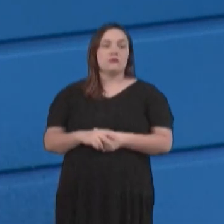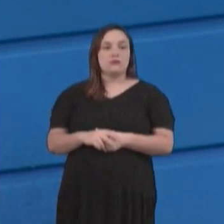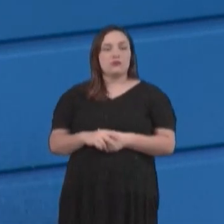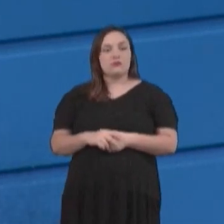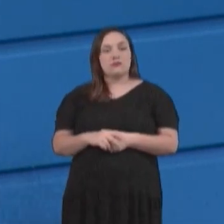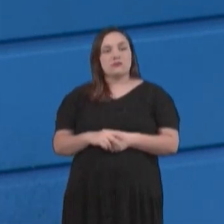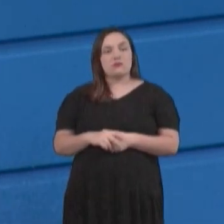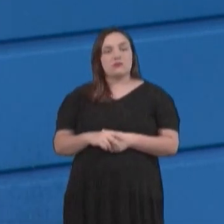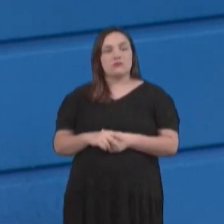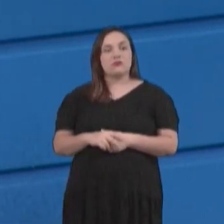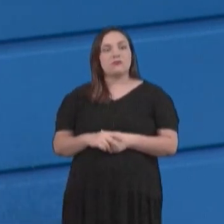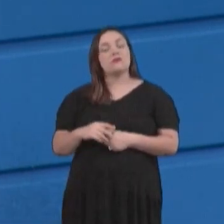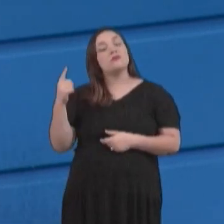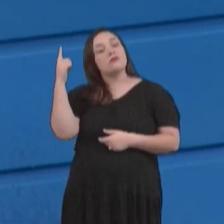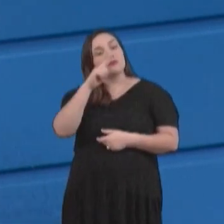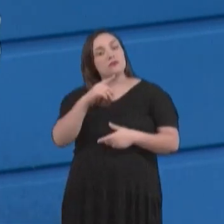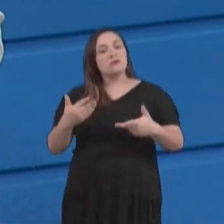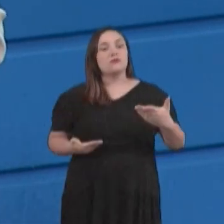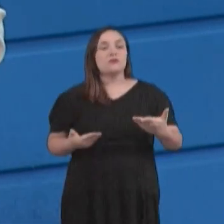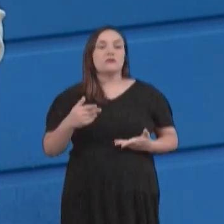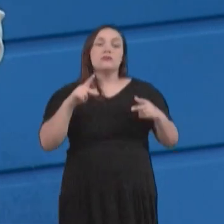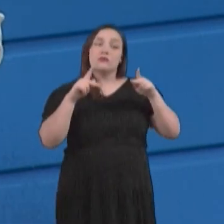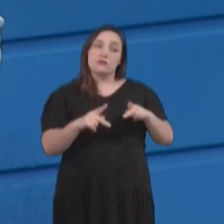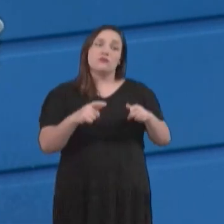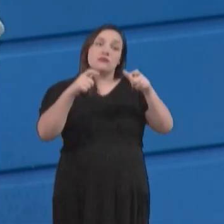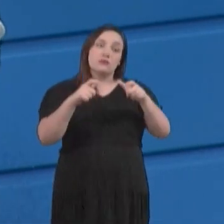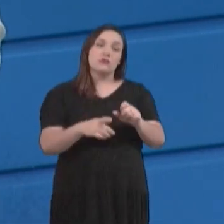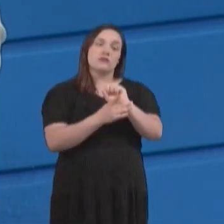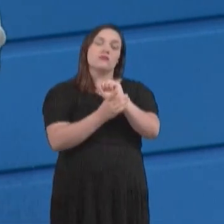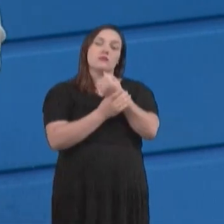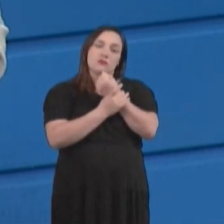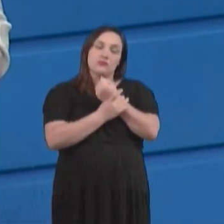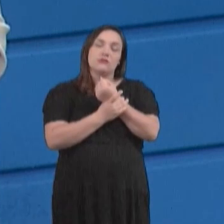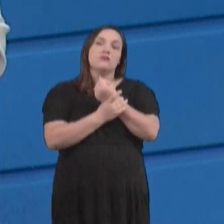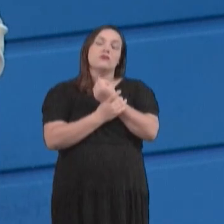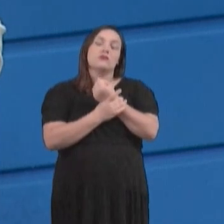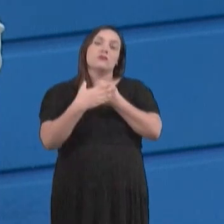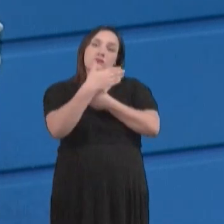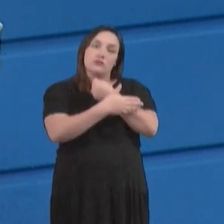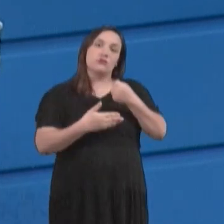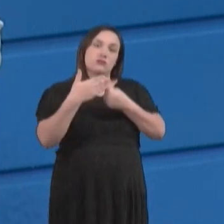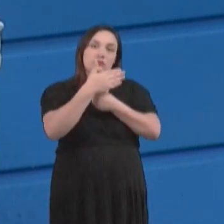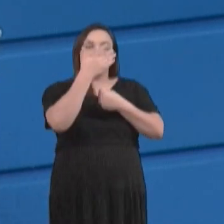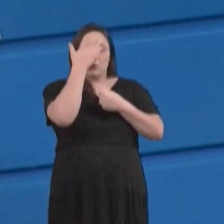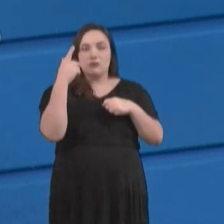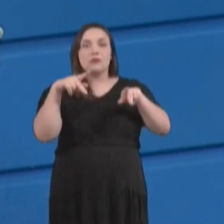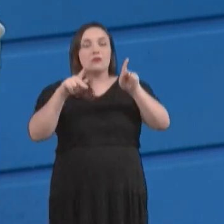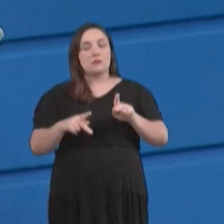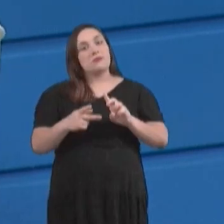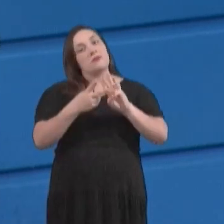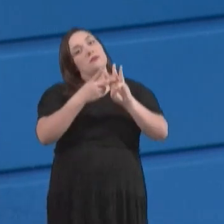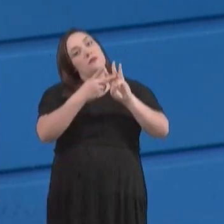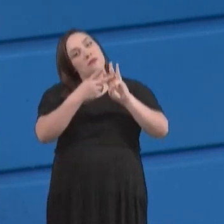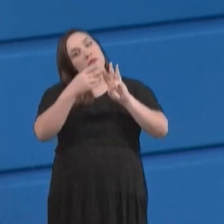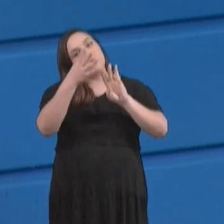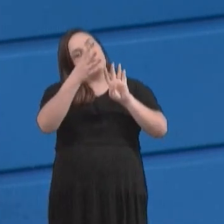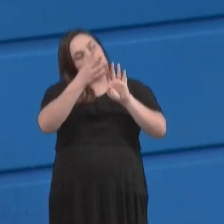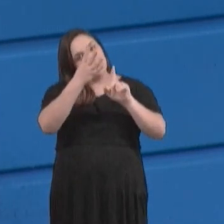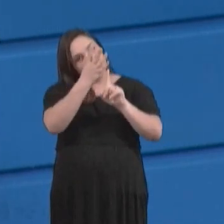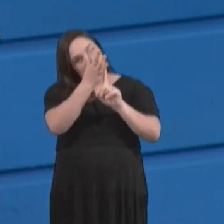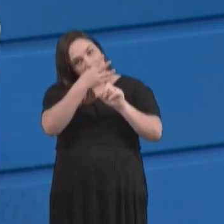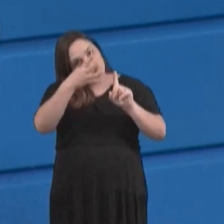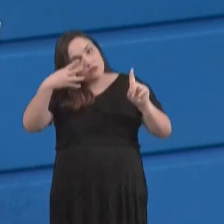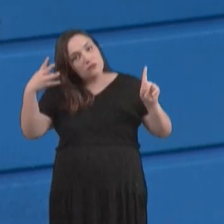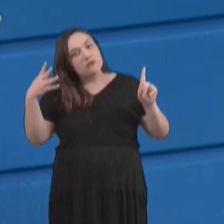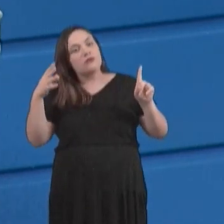nós queremos com esse projeto é tornar o serviço público um lugar seguro para a população LGBTQIA+, para a população que